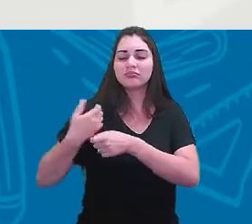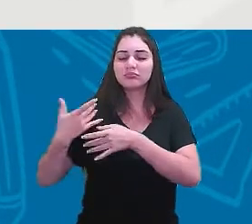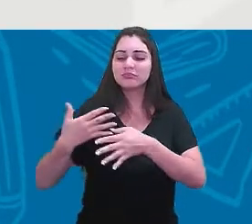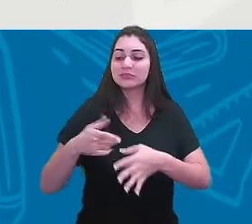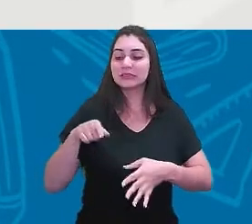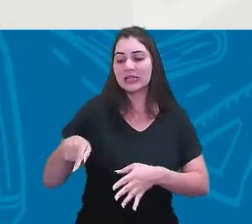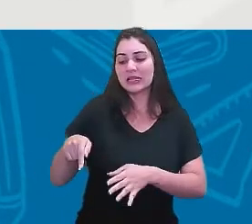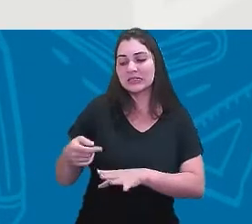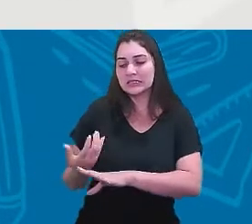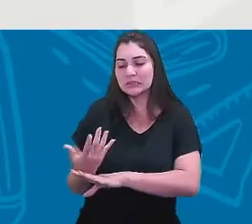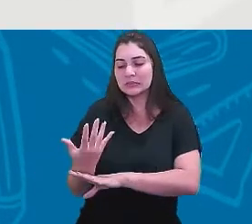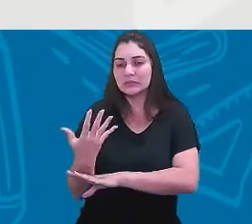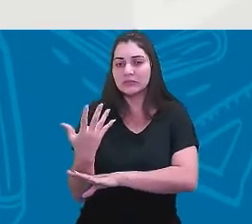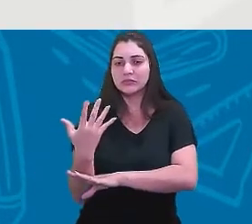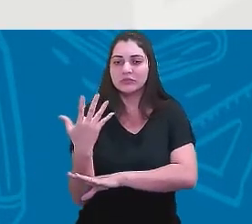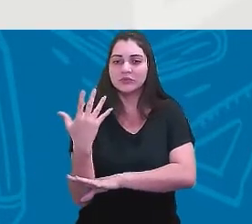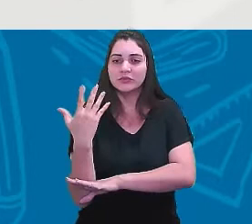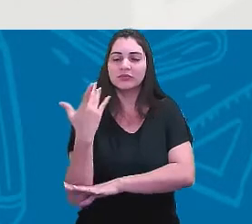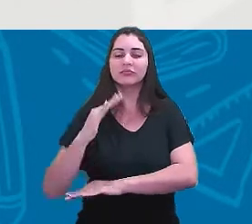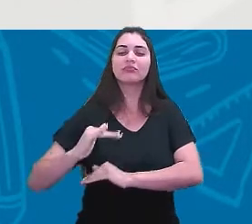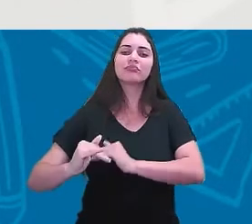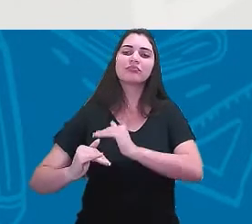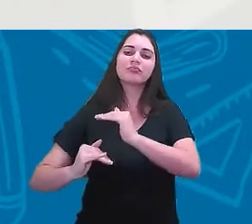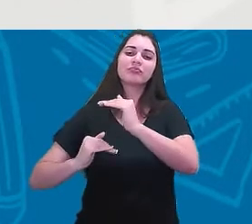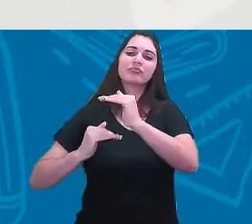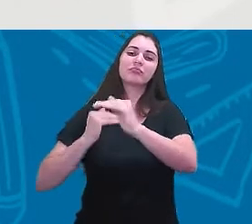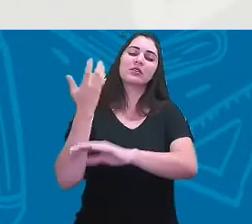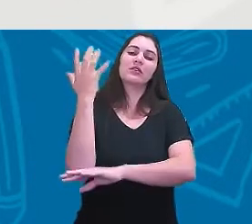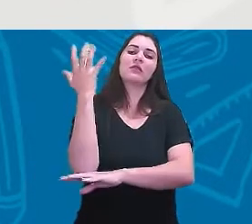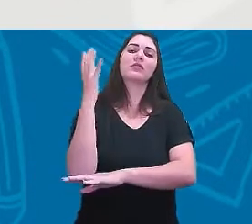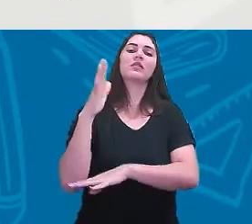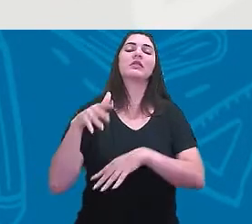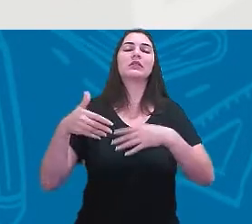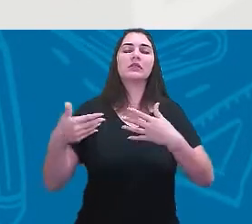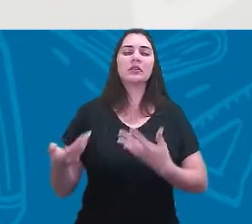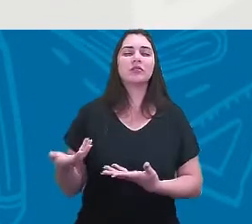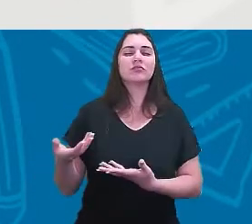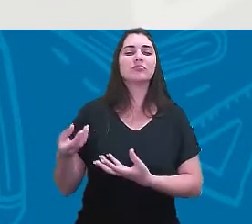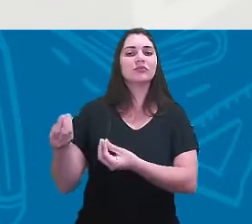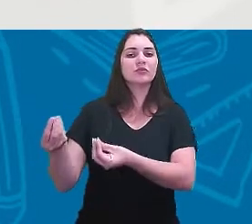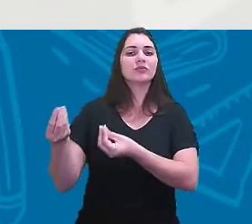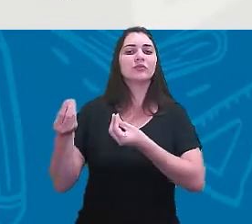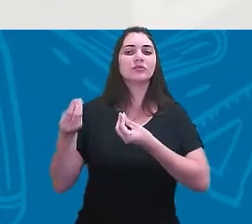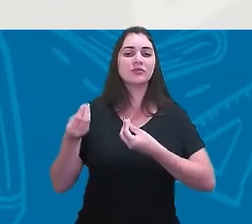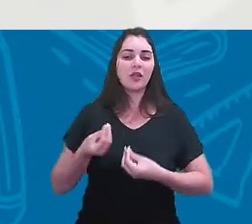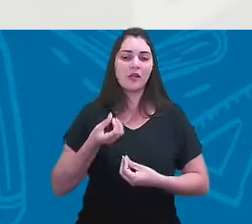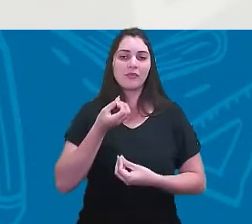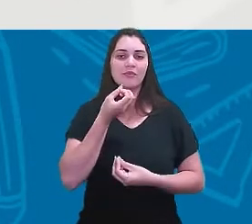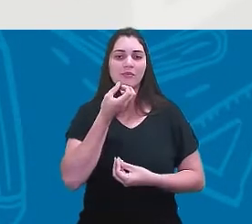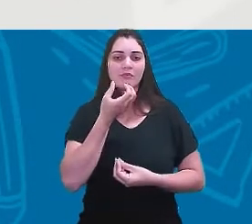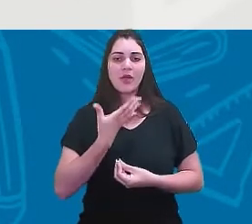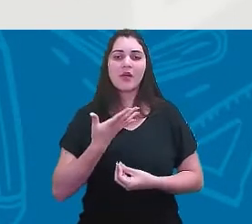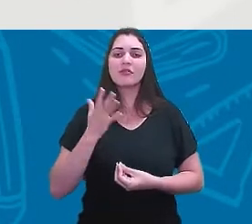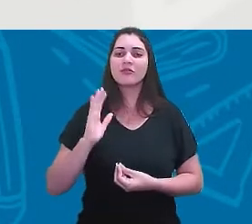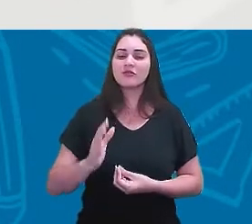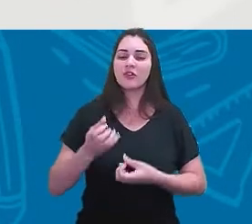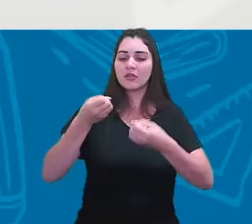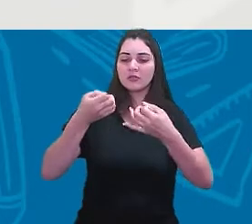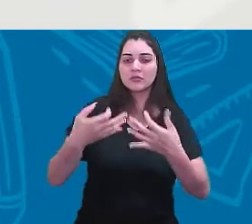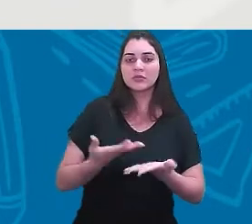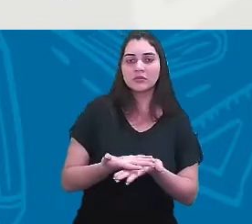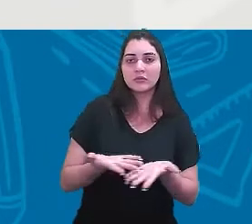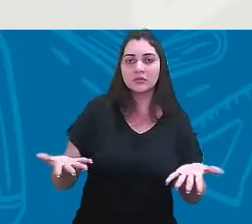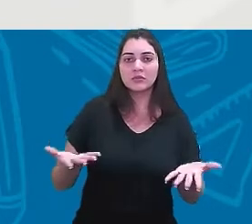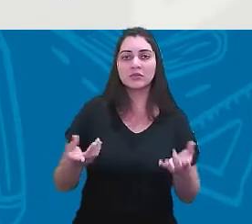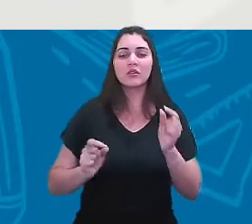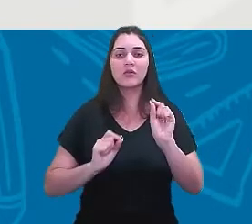possa crescer, possa se desenvolver e então nos fornecer os benefícios, né, que eu já citei aqui para vocês,